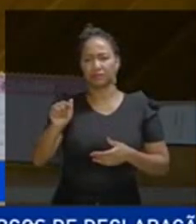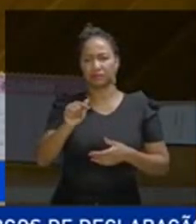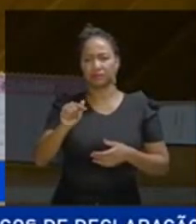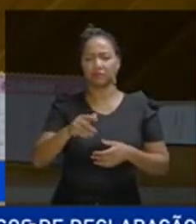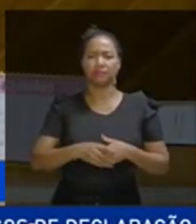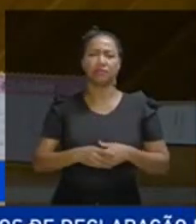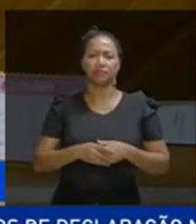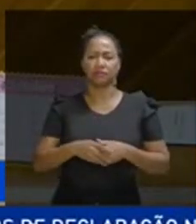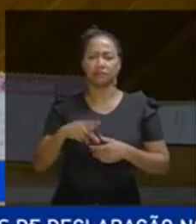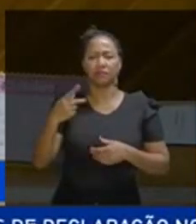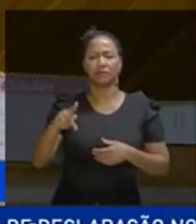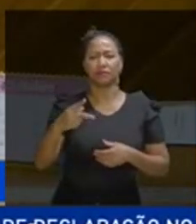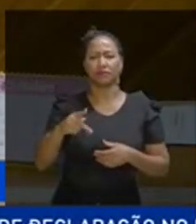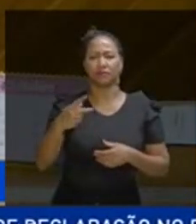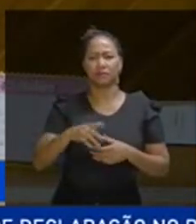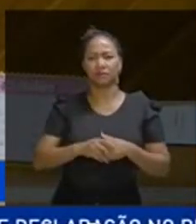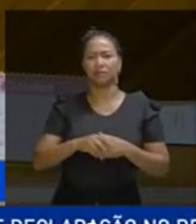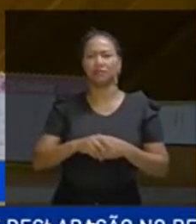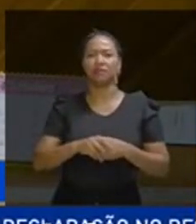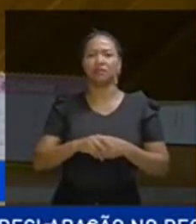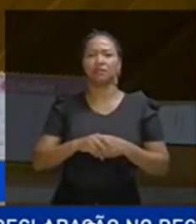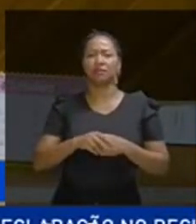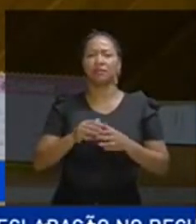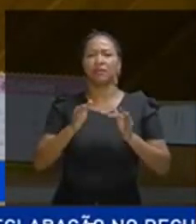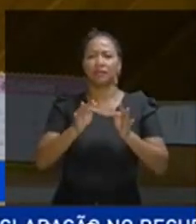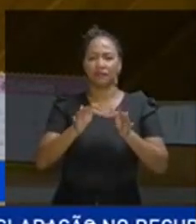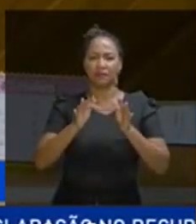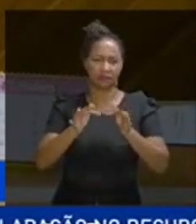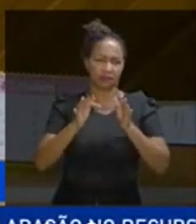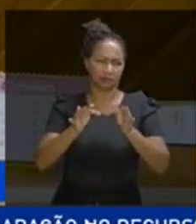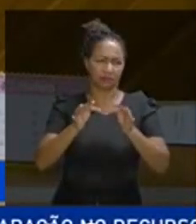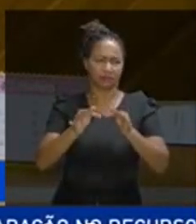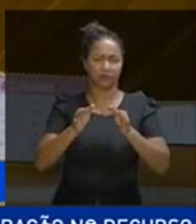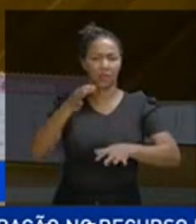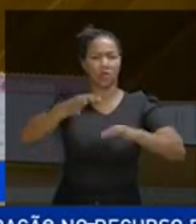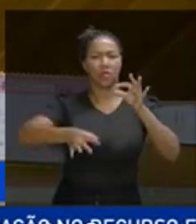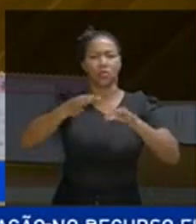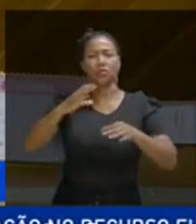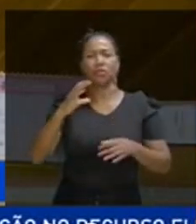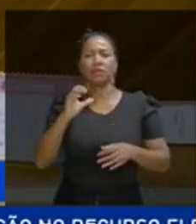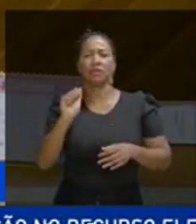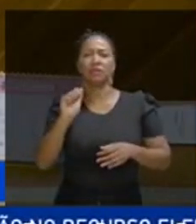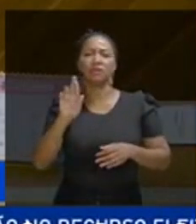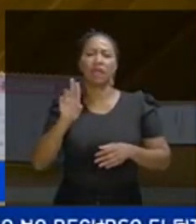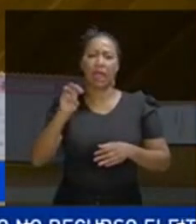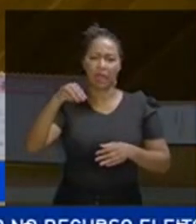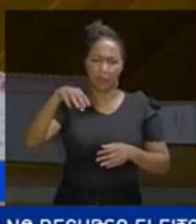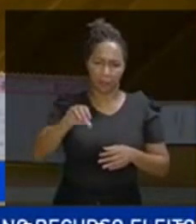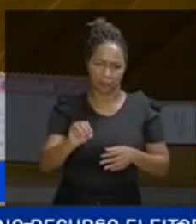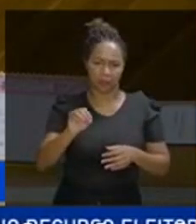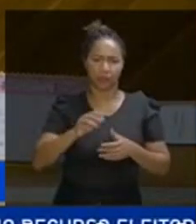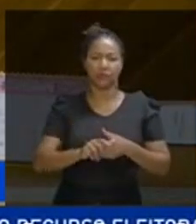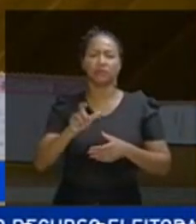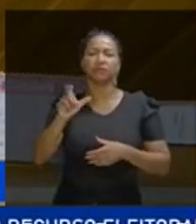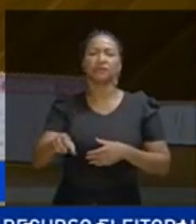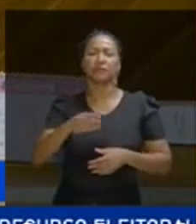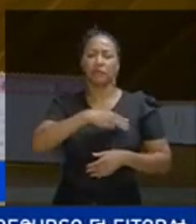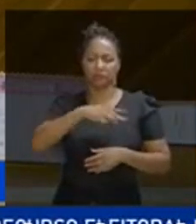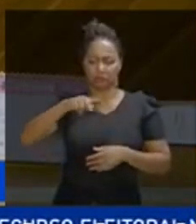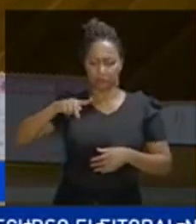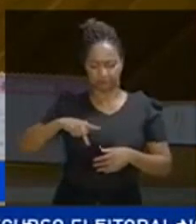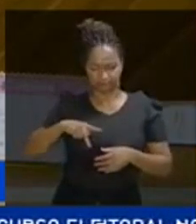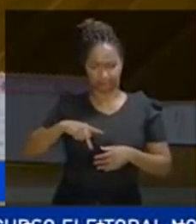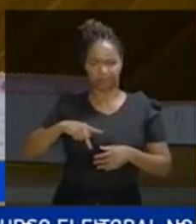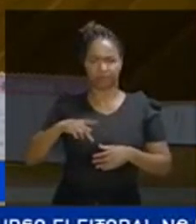0600-277. A origem é Ferreira Gomes, relator juiz Carmo Antônio, embargante Ramon Leal dos Reis. Na barra de rolagem inferior, quinta pauta